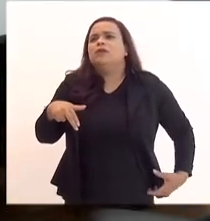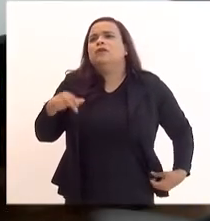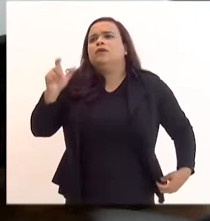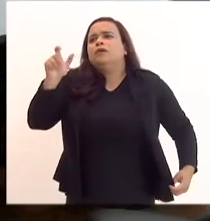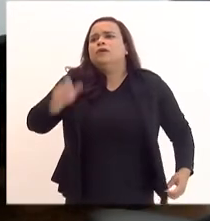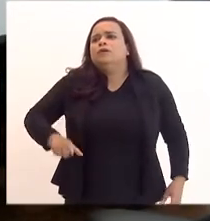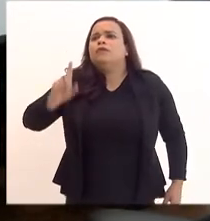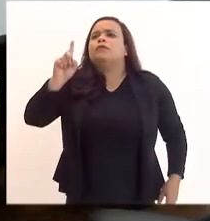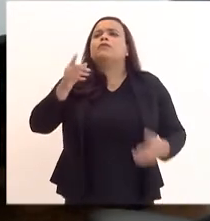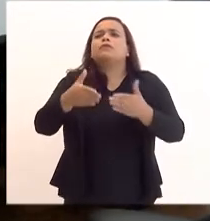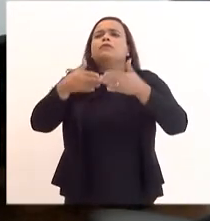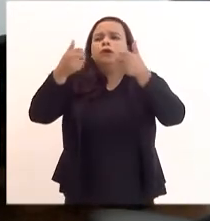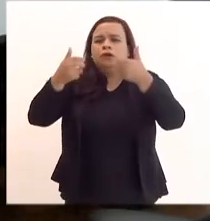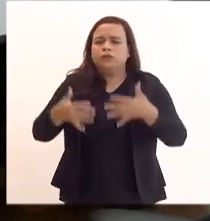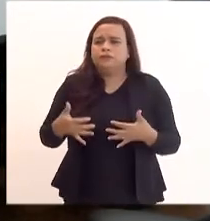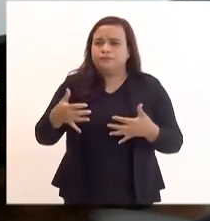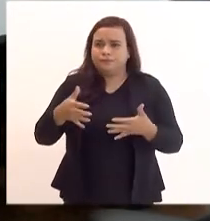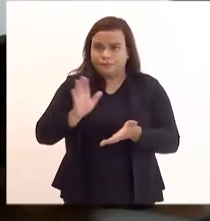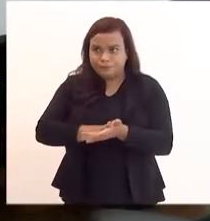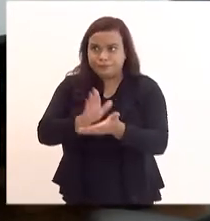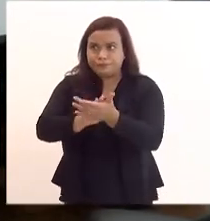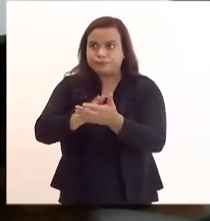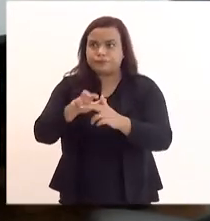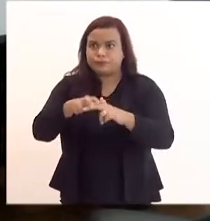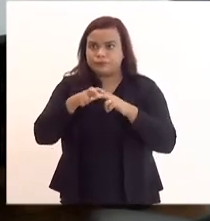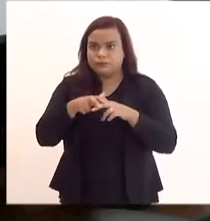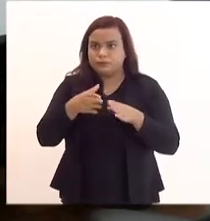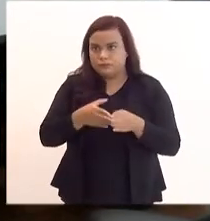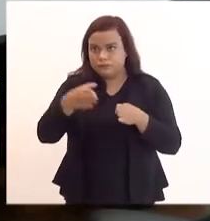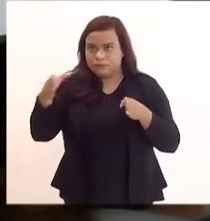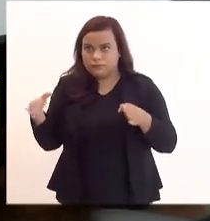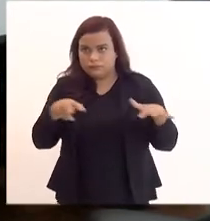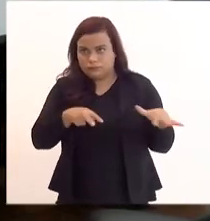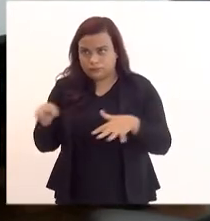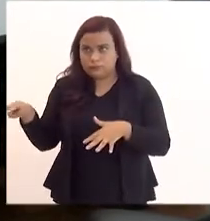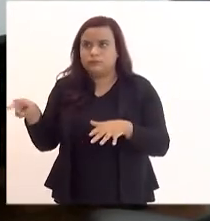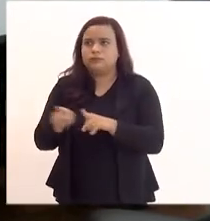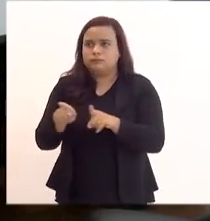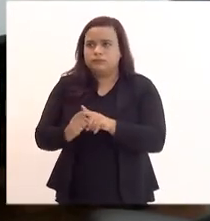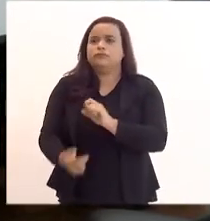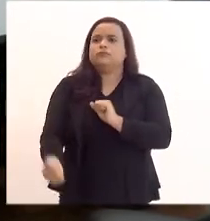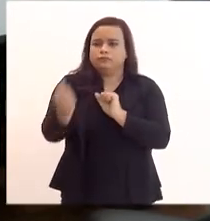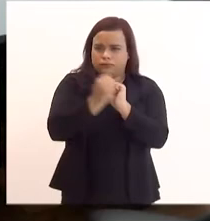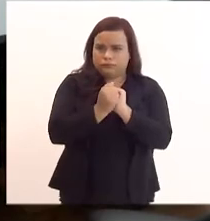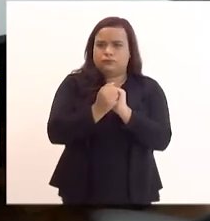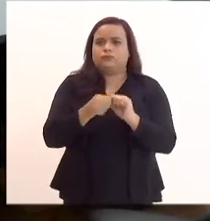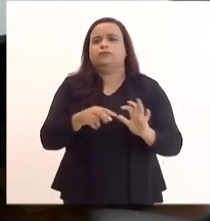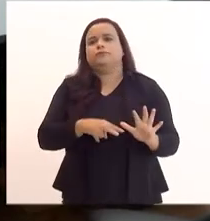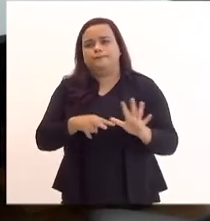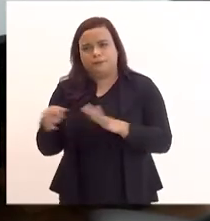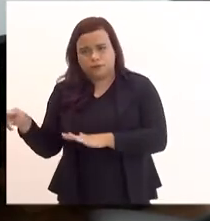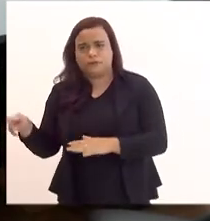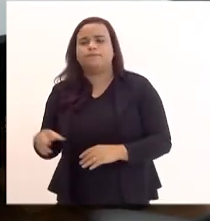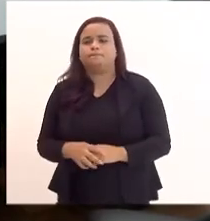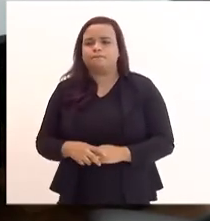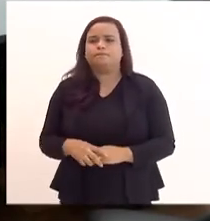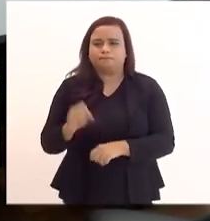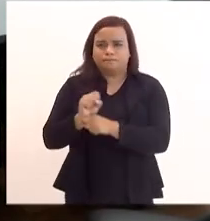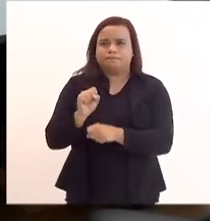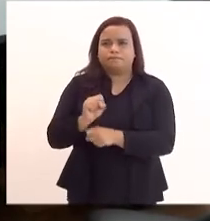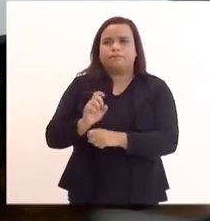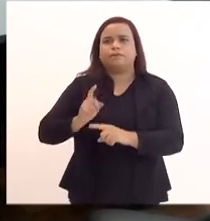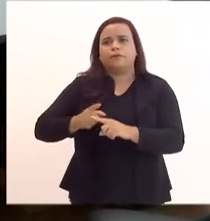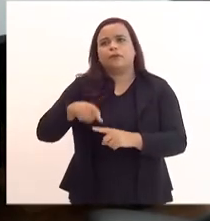Excelência pelo pedido de vista e fazer um requerimento de vista também. Ok, conjunta. Conjunta. Porque, de fato, a posição